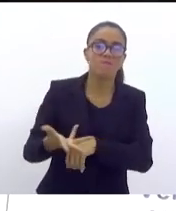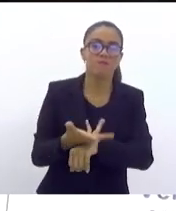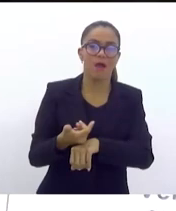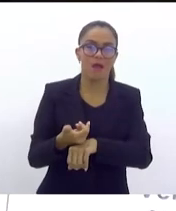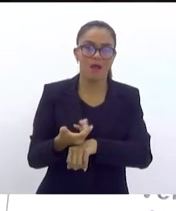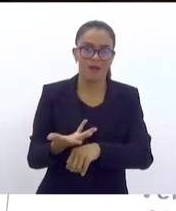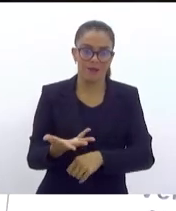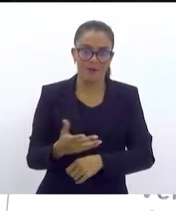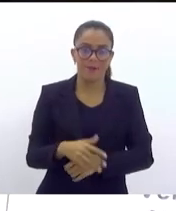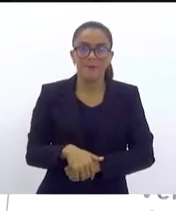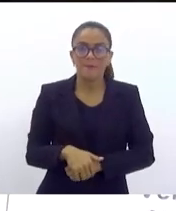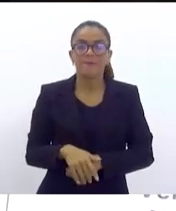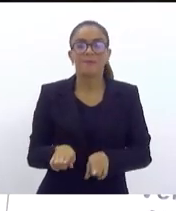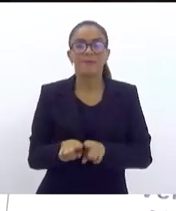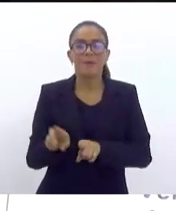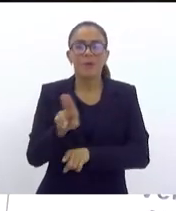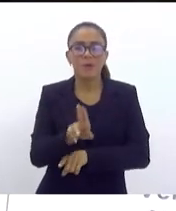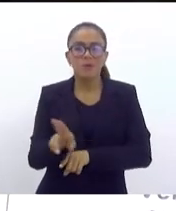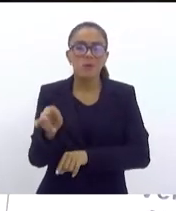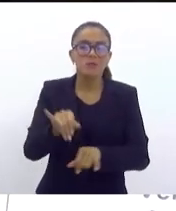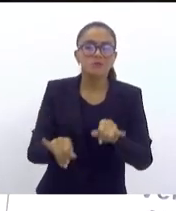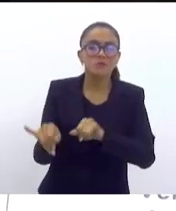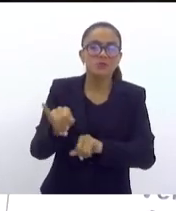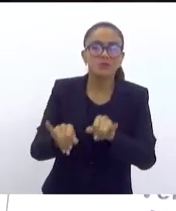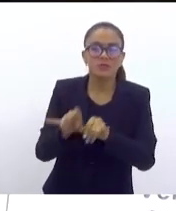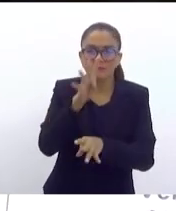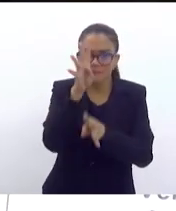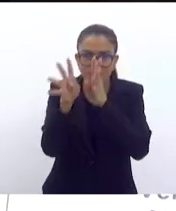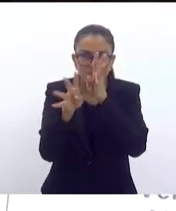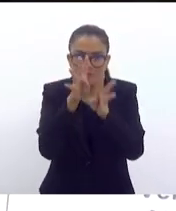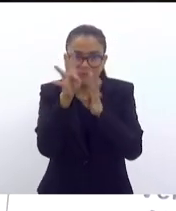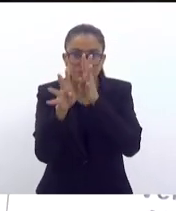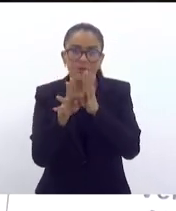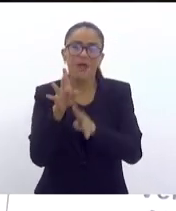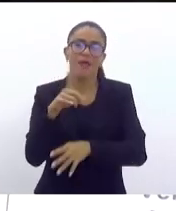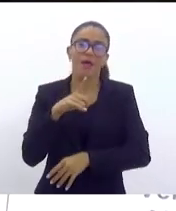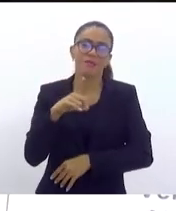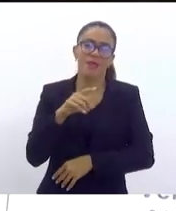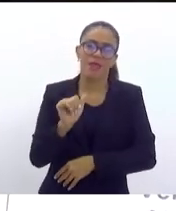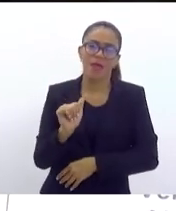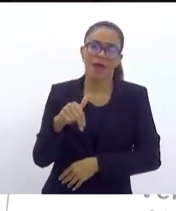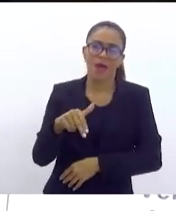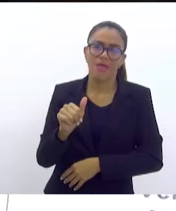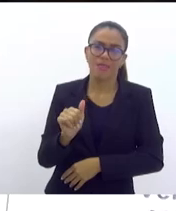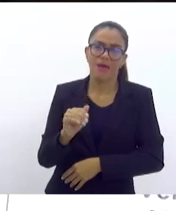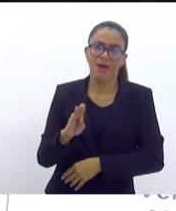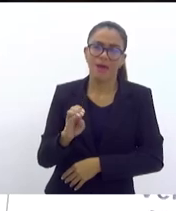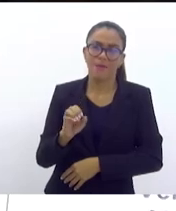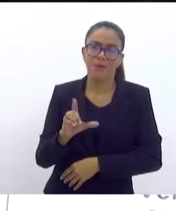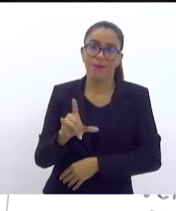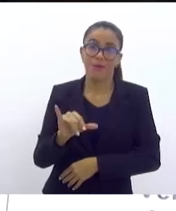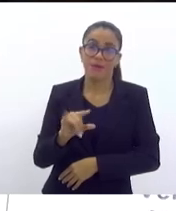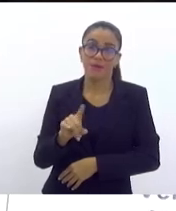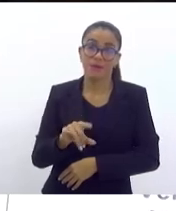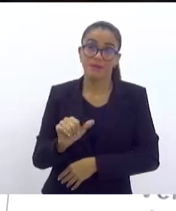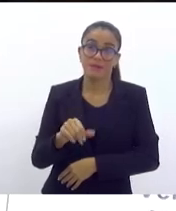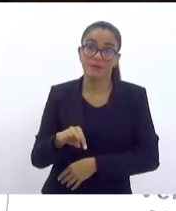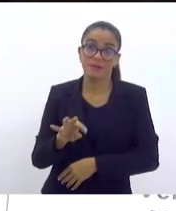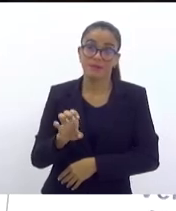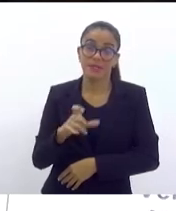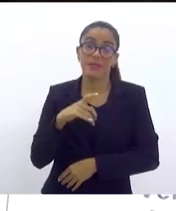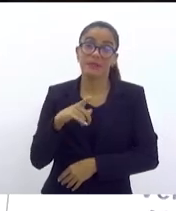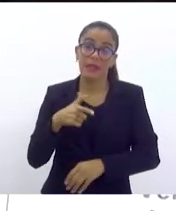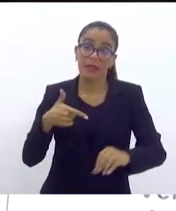e são usados ali todo tipo de substância A ideia anabolizante de cavalo tranquilizante de cavalo tem